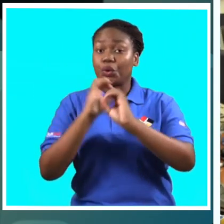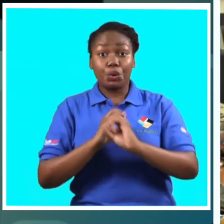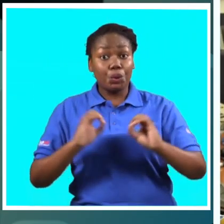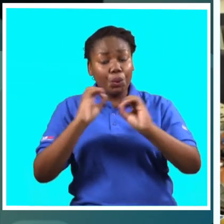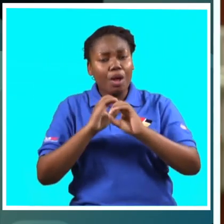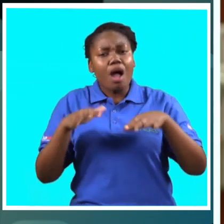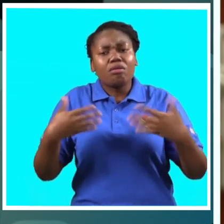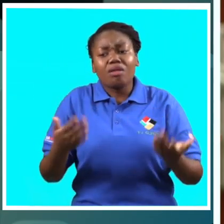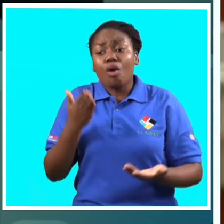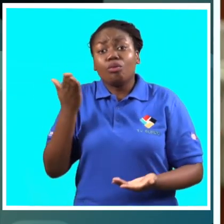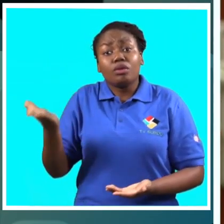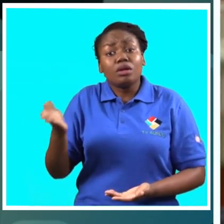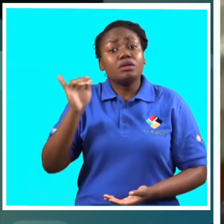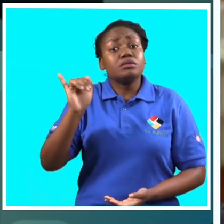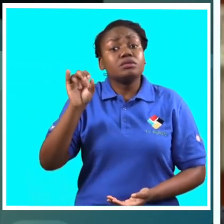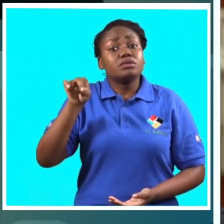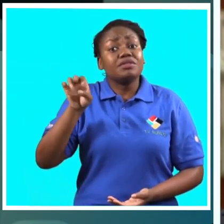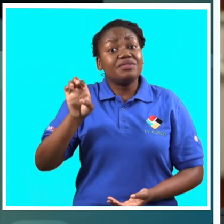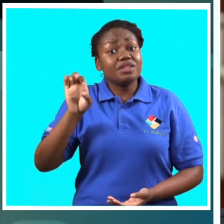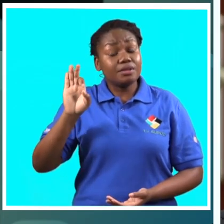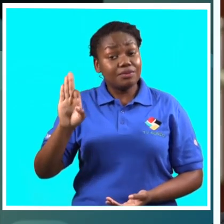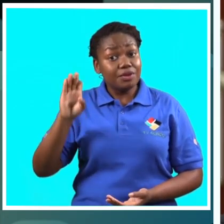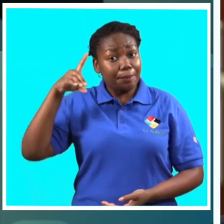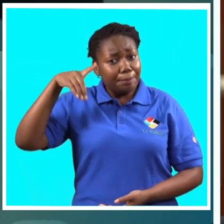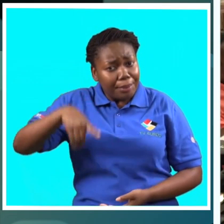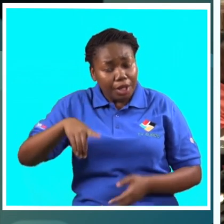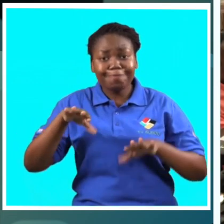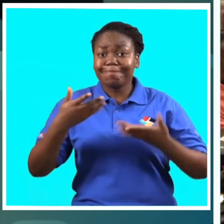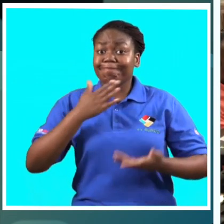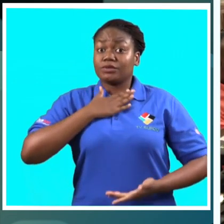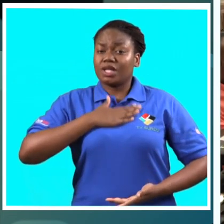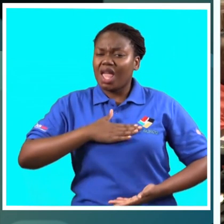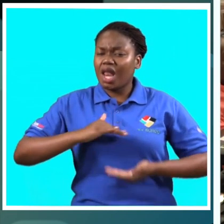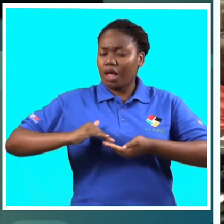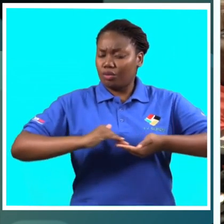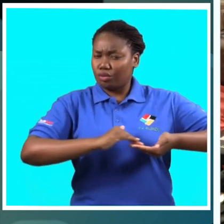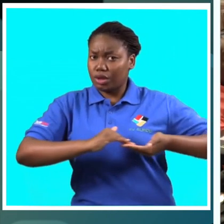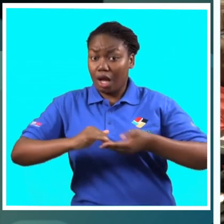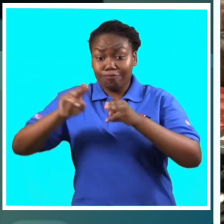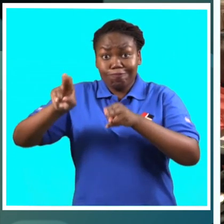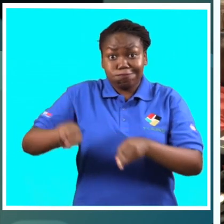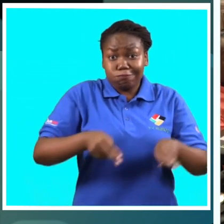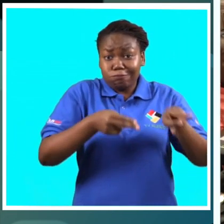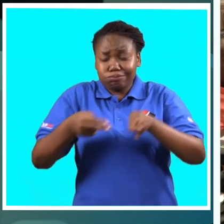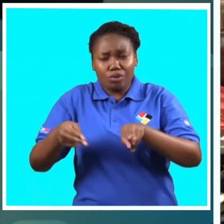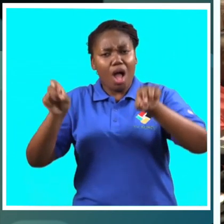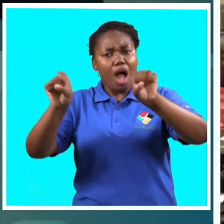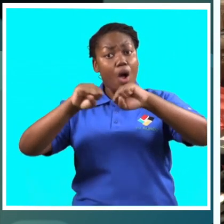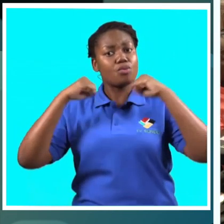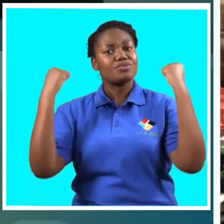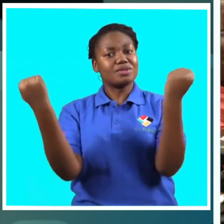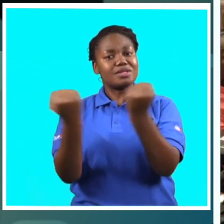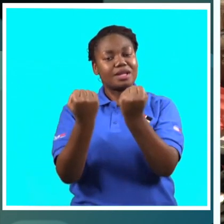intelectuais. A falta de formação para surdos pode estar na origem deste problema. E para colmatar a situação, o